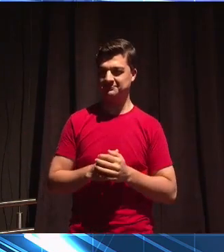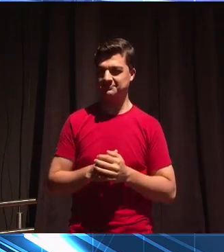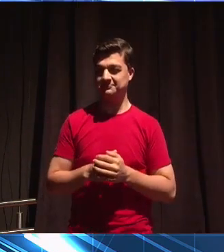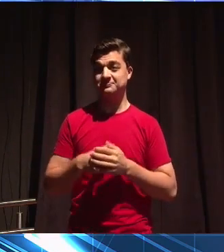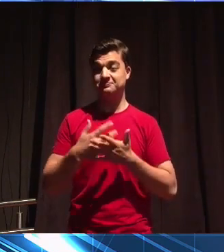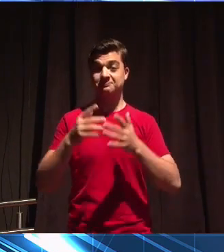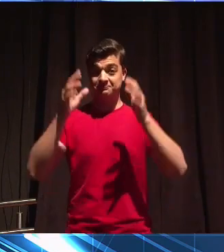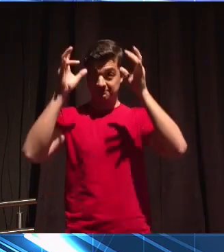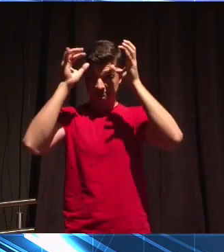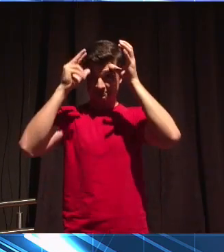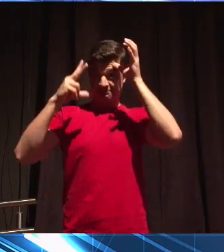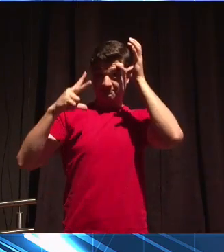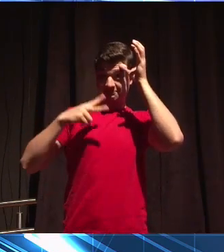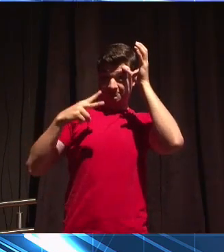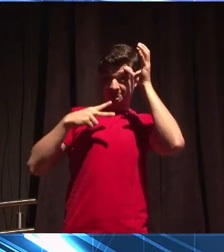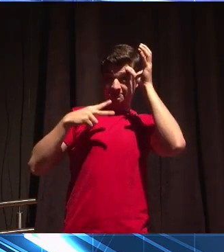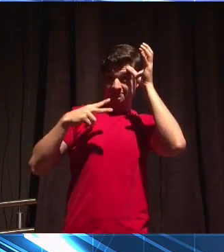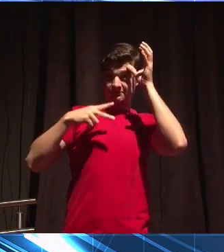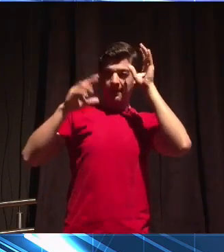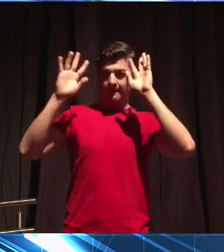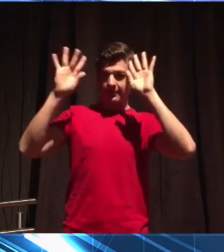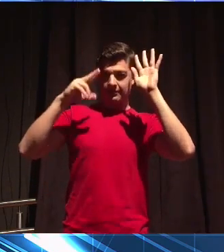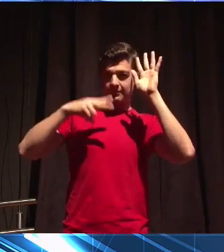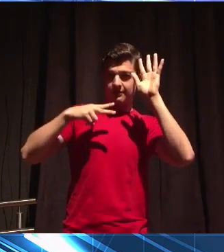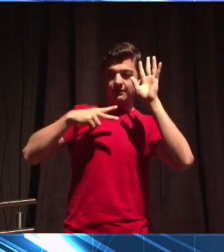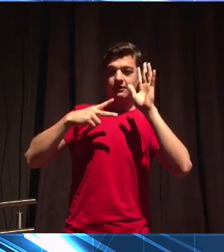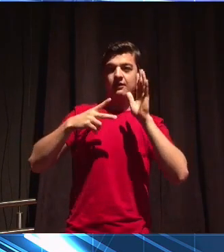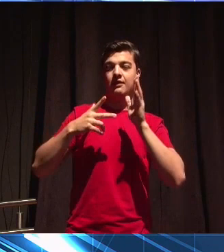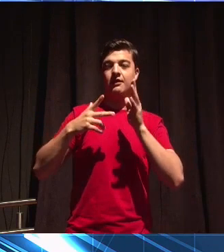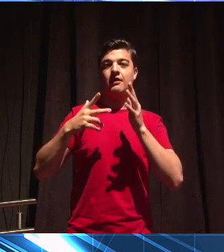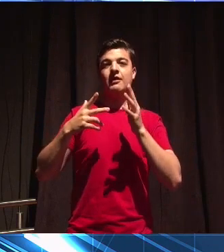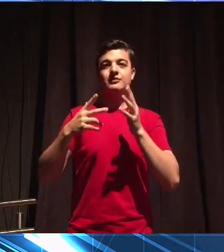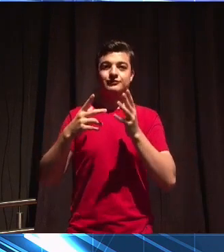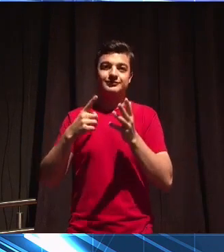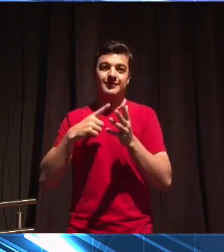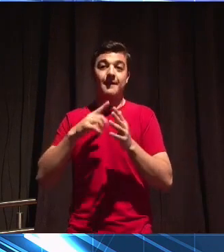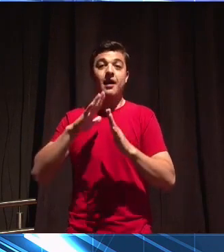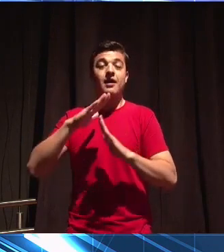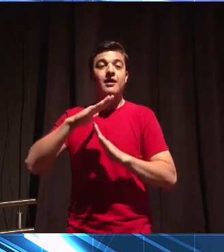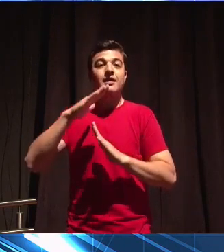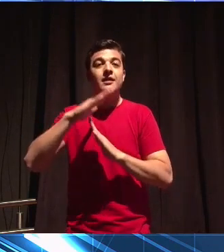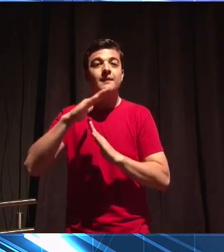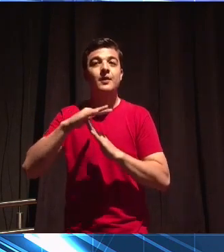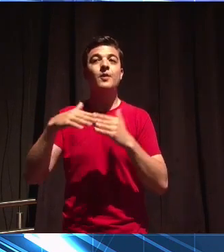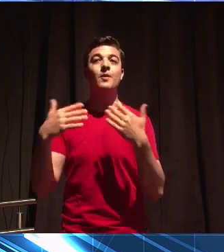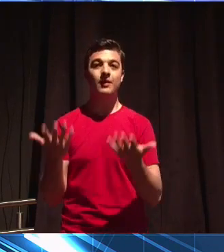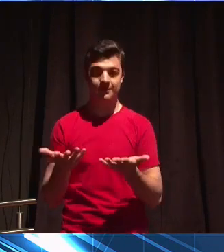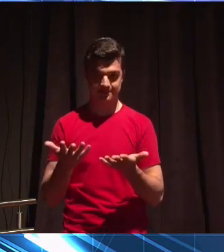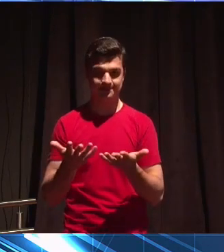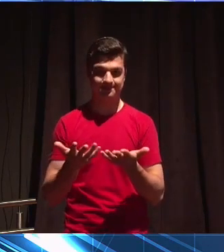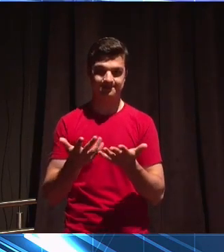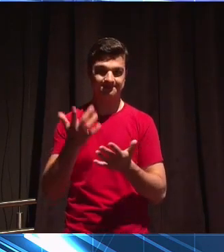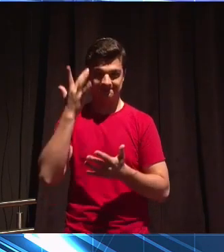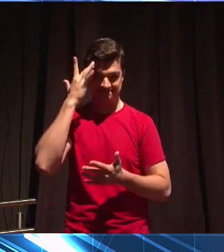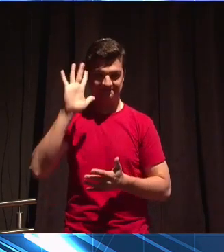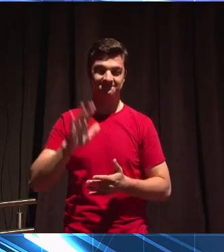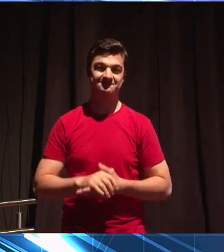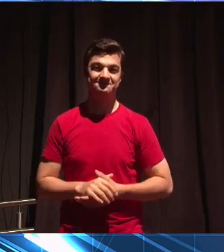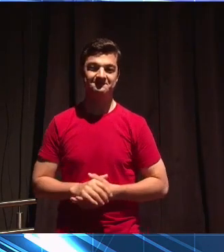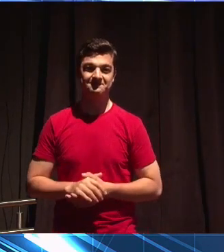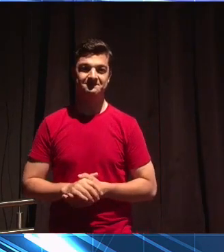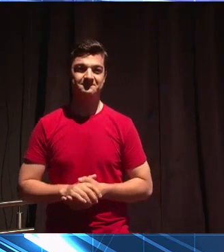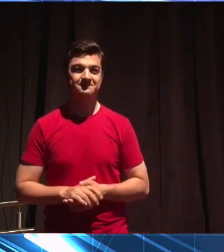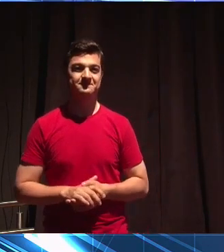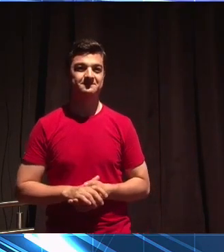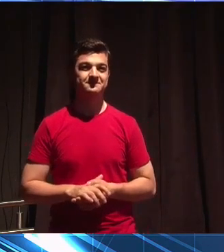vai cobrir, talvez, esses pontos. Qual que é o meu limite para trabalhar nisso? E aí a gente vai para pontos também que, às vezes, acabam sendo relevantes para a gente. Por exemplo,